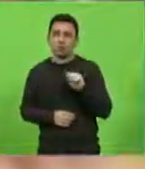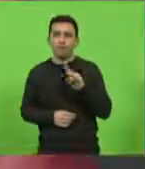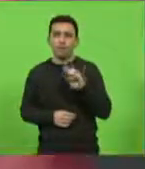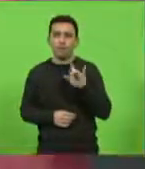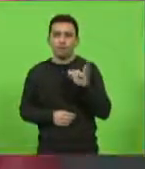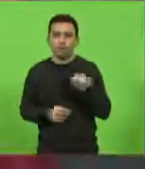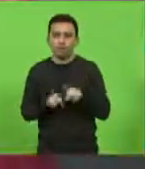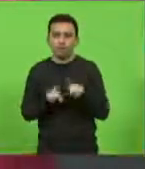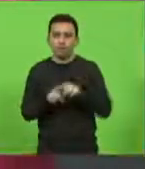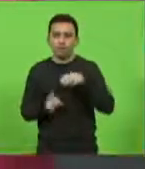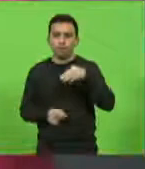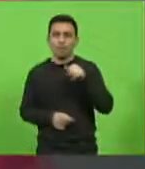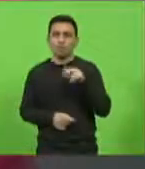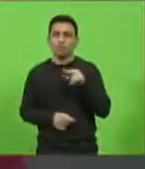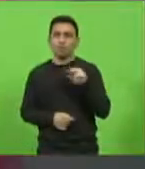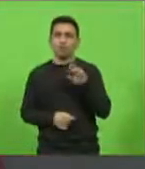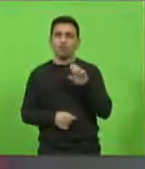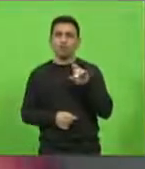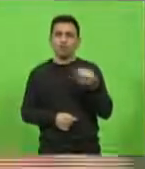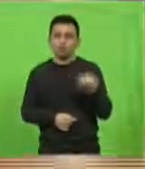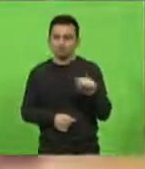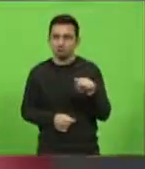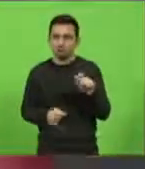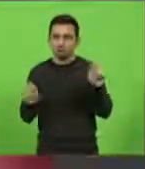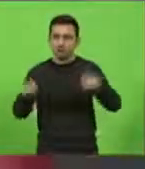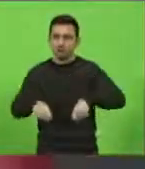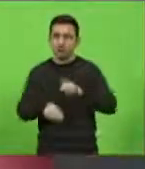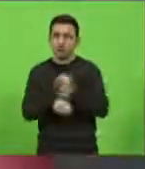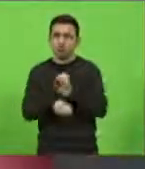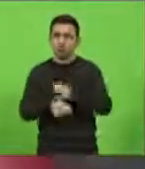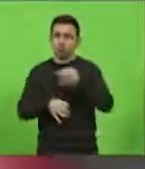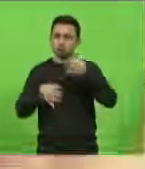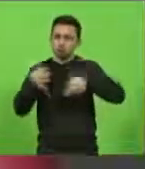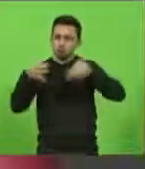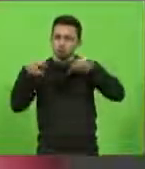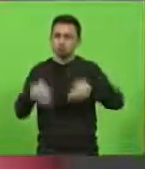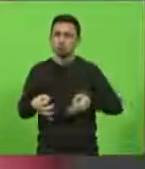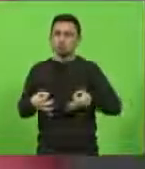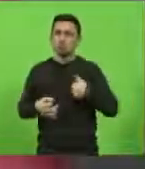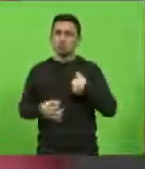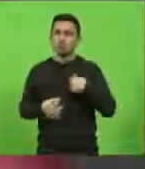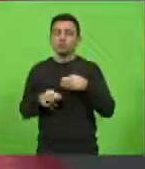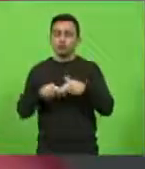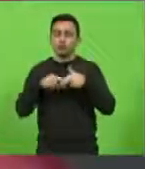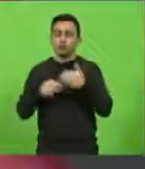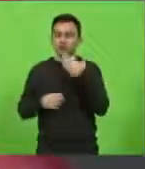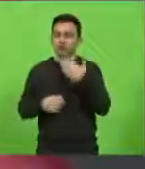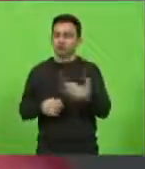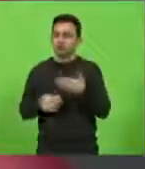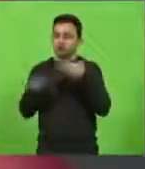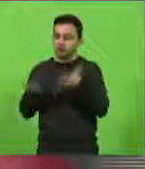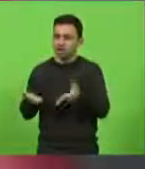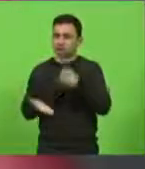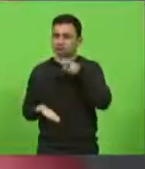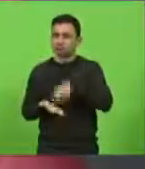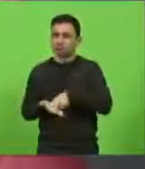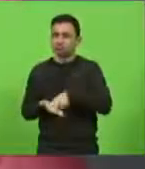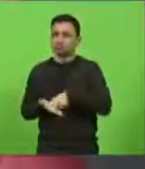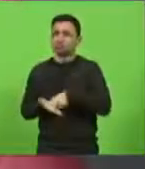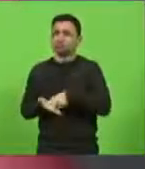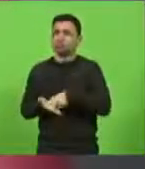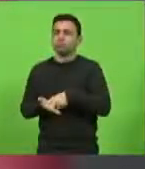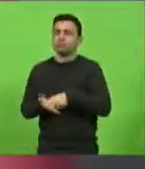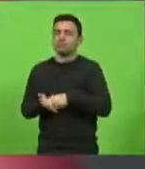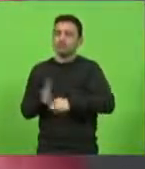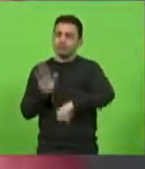que eles possam viver e crescer em um estado justo e provo por isso excelência Leite vamos a condenação de carros Moisés pelo crime de